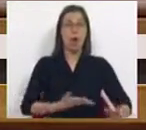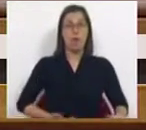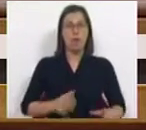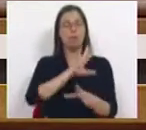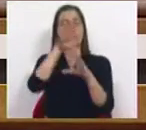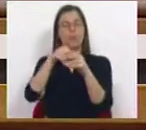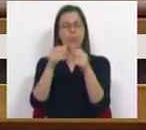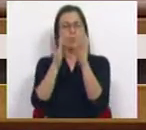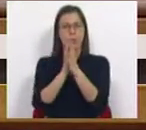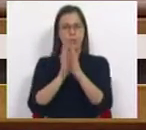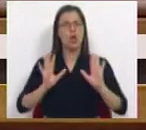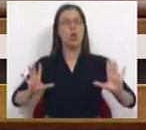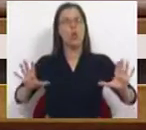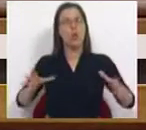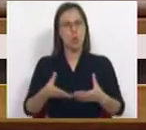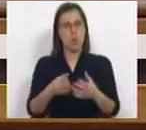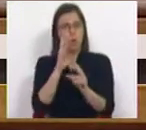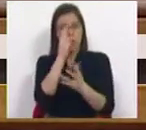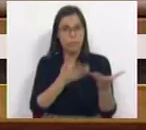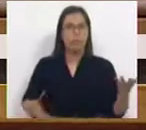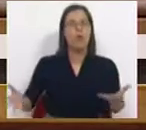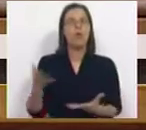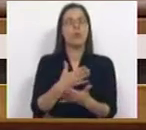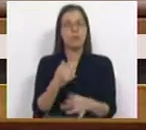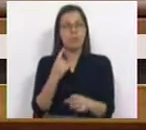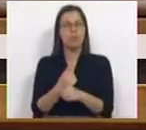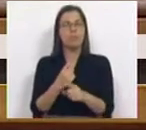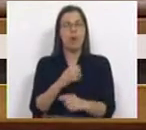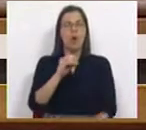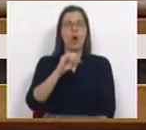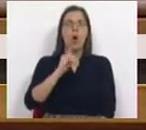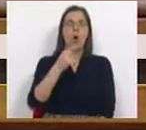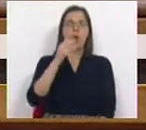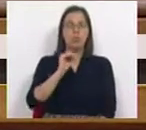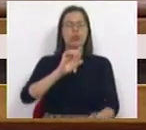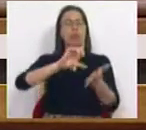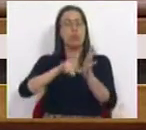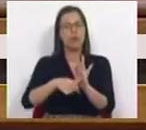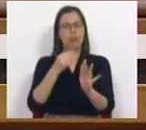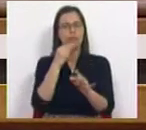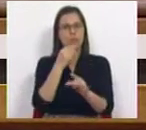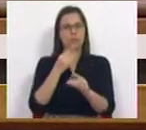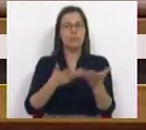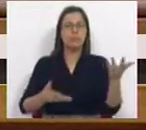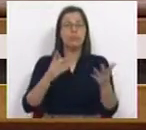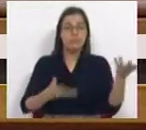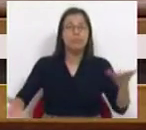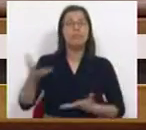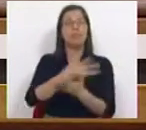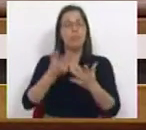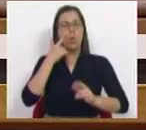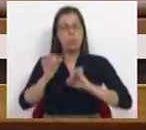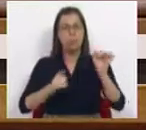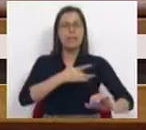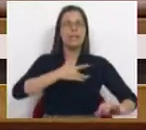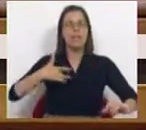e incluir toda a comunidade nesse esforço, e também pela Oikos, com o seu projeto Alimentar Sinergias,